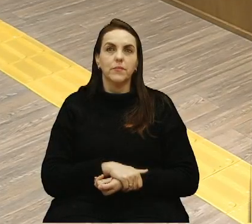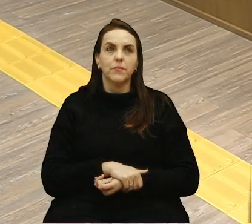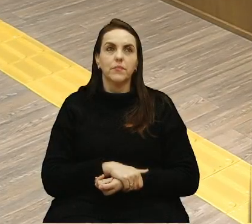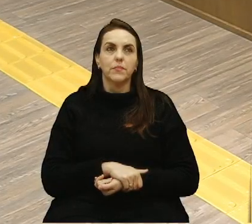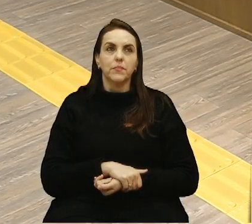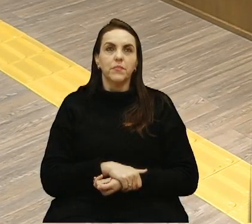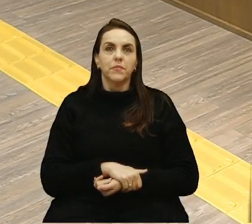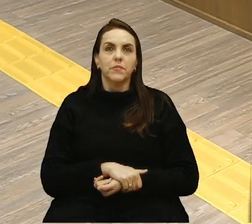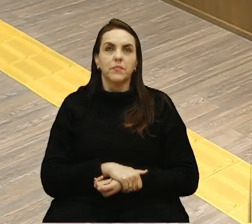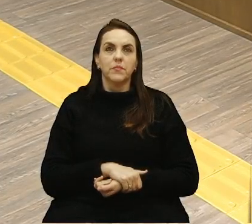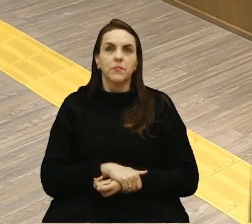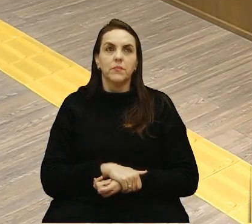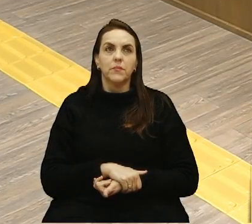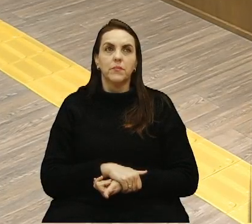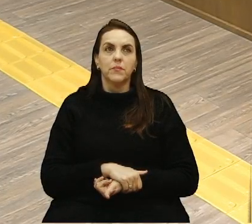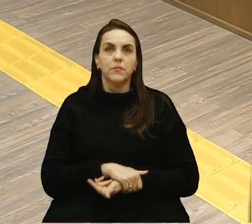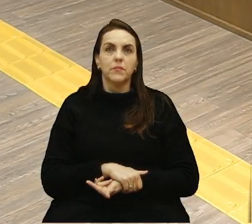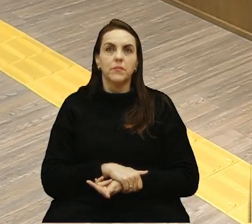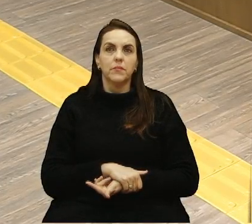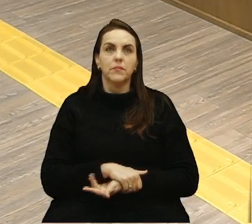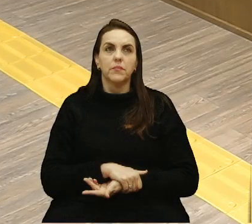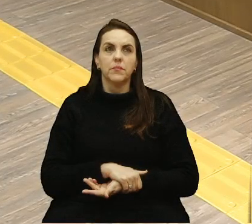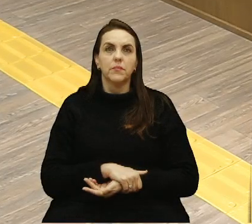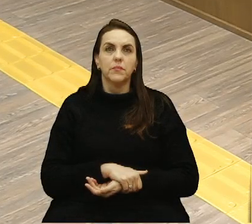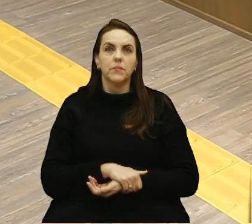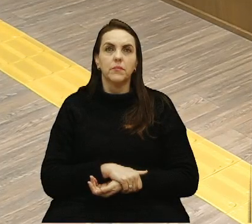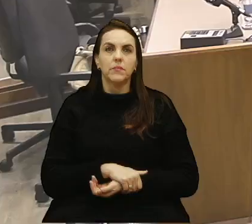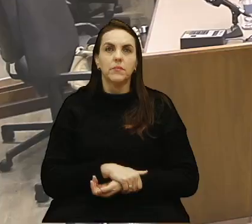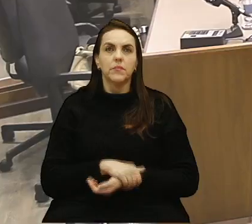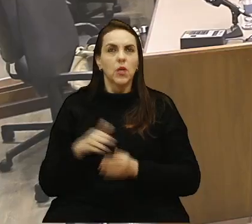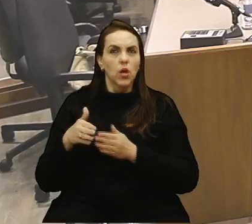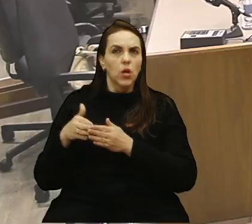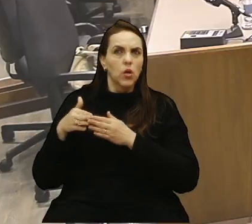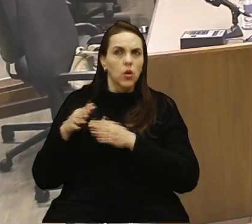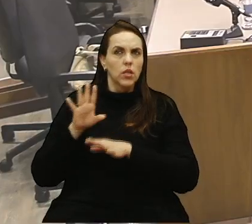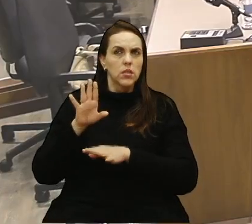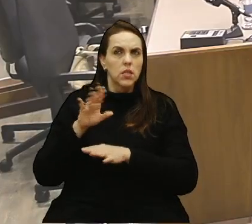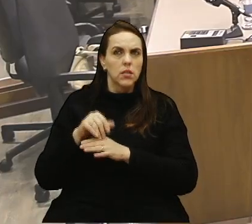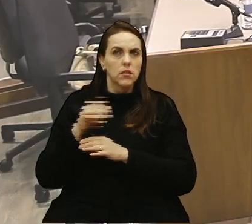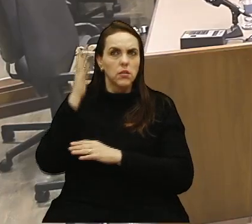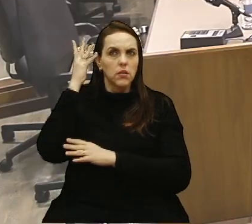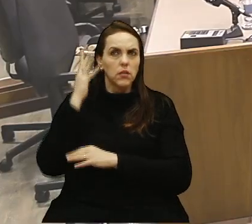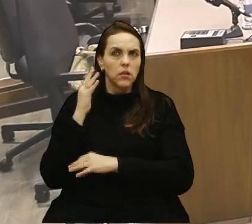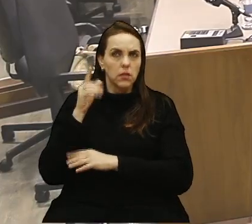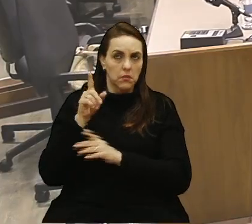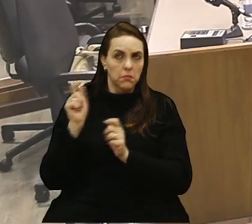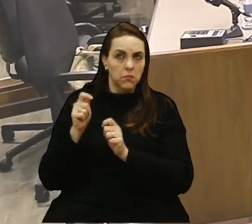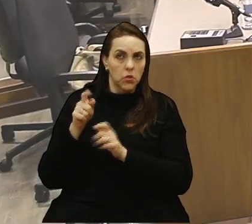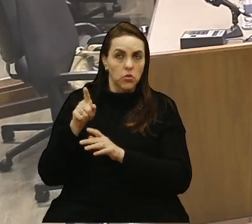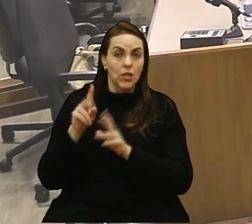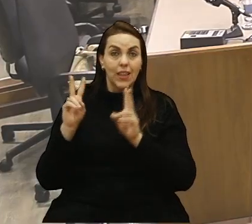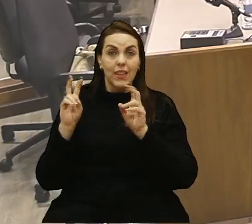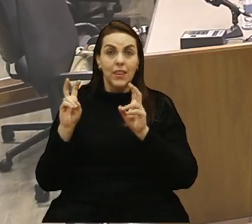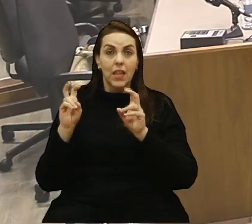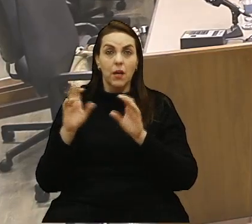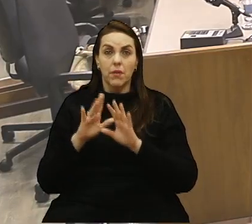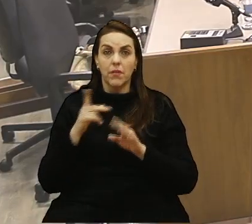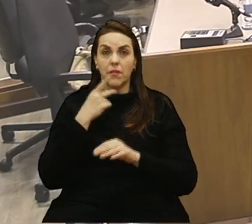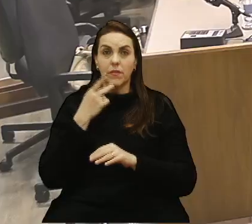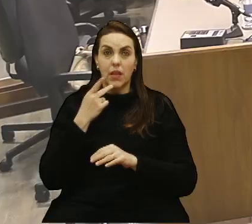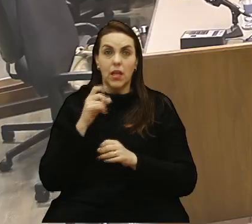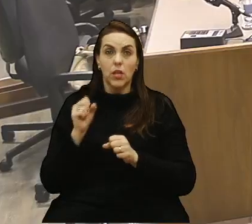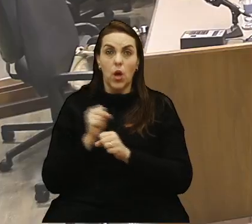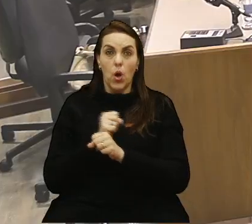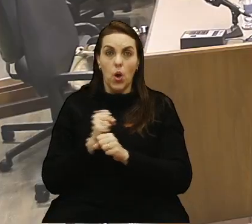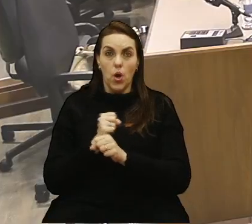Vereador Libardi, uma pequena parte. De imediato. Só não sei qual o tema que o senhor vai abordar, então só ficar na questão das obras,